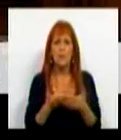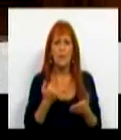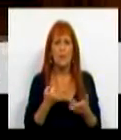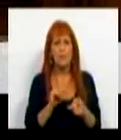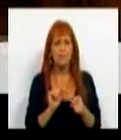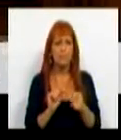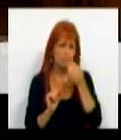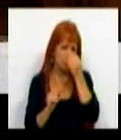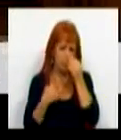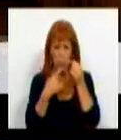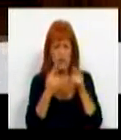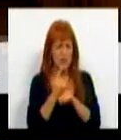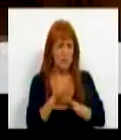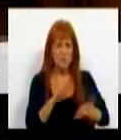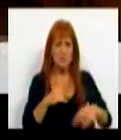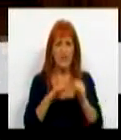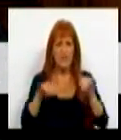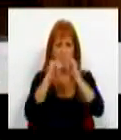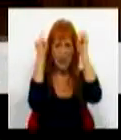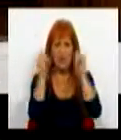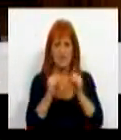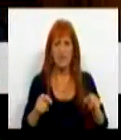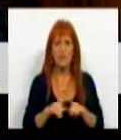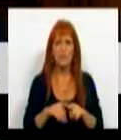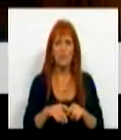retirava aquilo que disse, mas a nível internacional